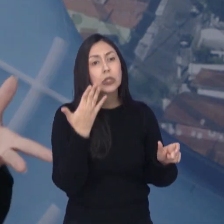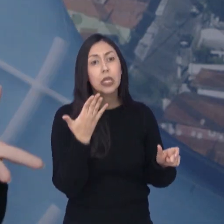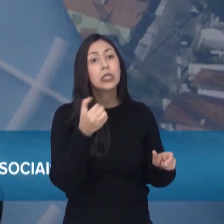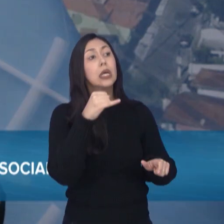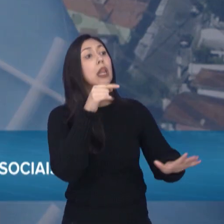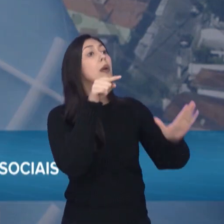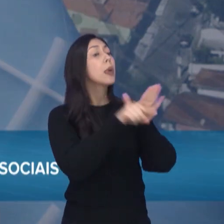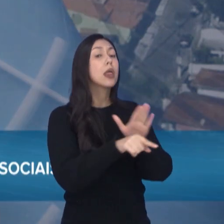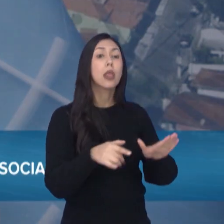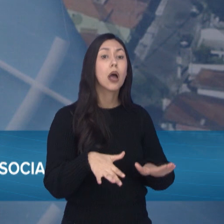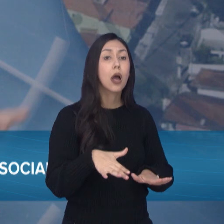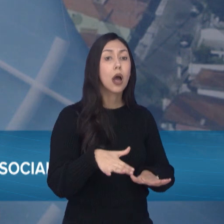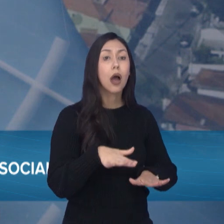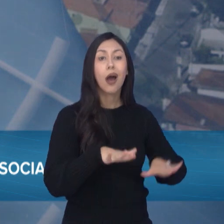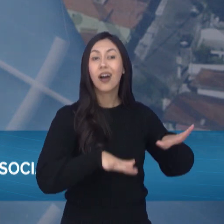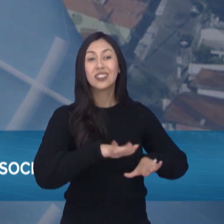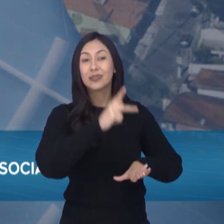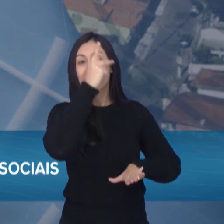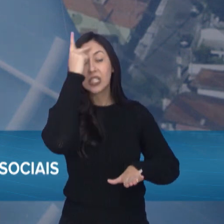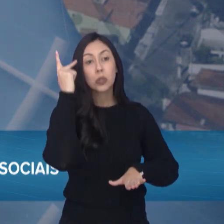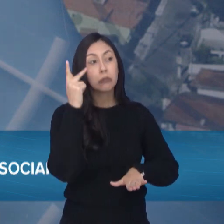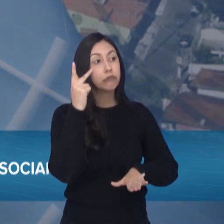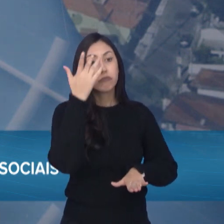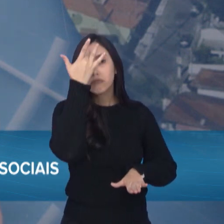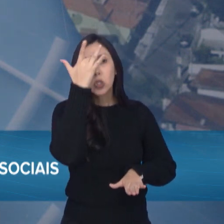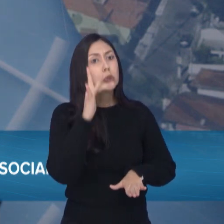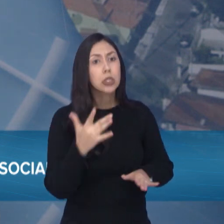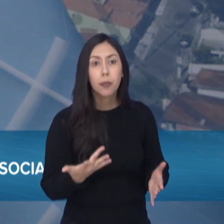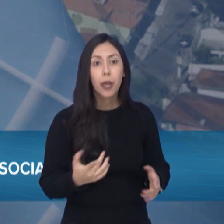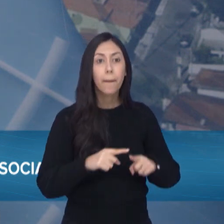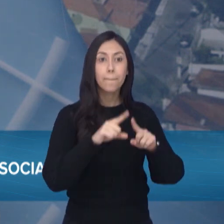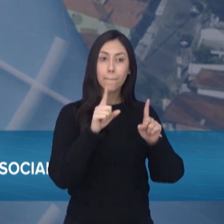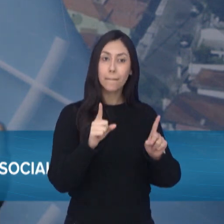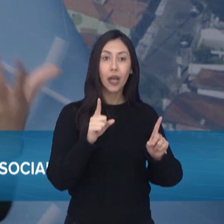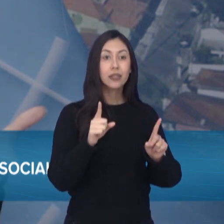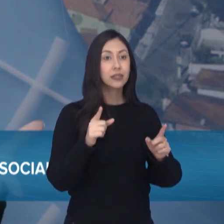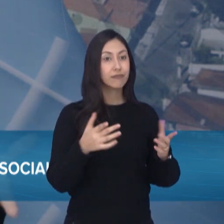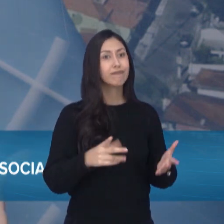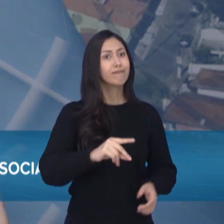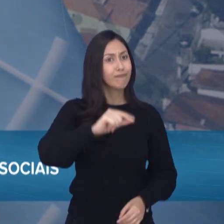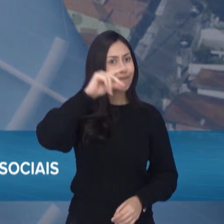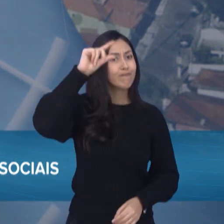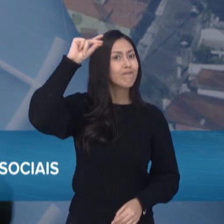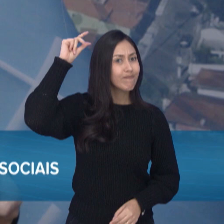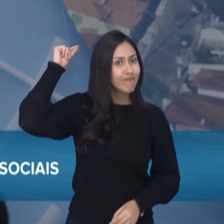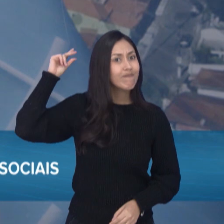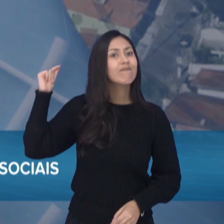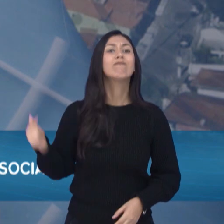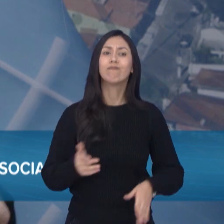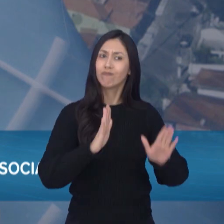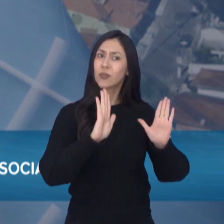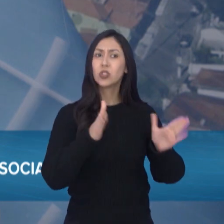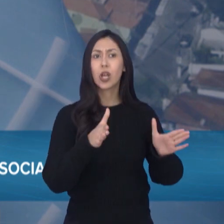na rua, por exemplo, talvez muita gente não saiba responder o que é. Mas todo esse conceito, ele é bem antigo, né? Assim,